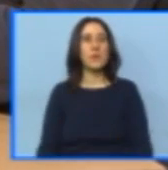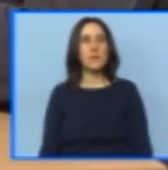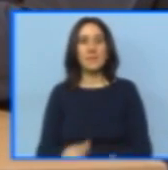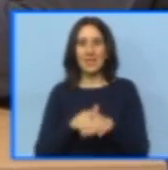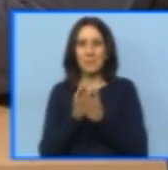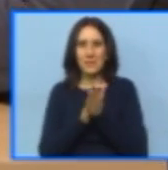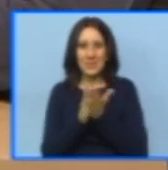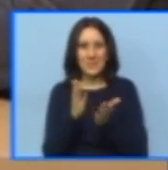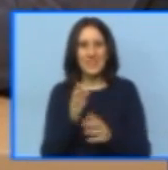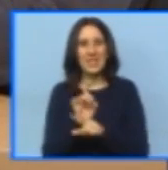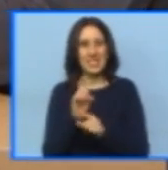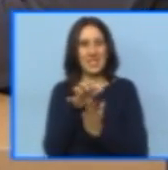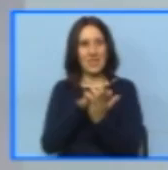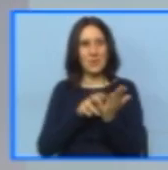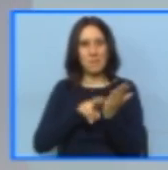para a segunda leitura